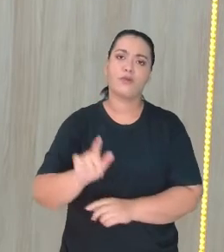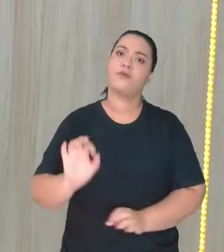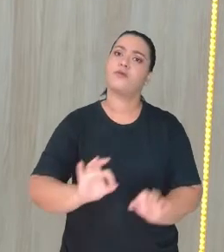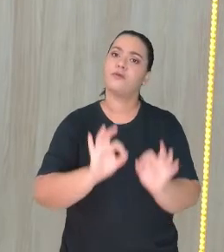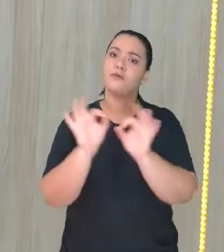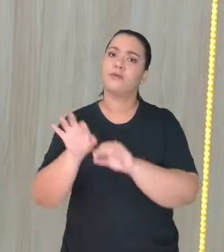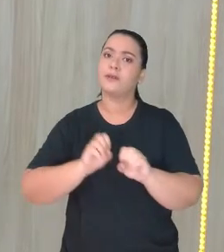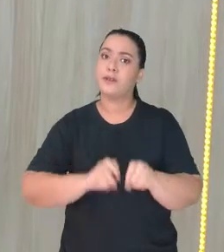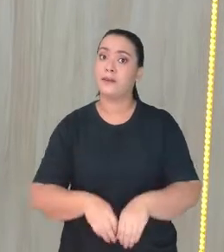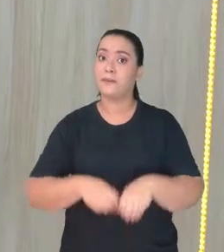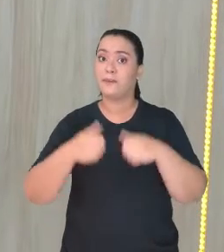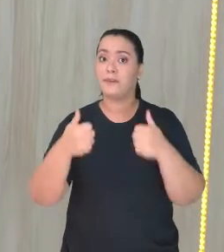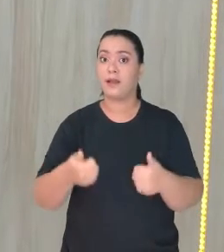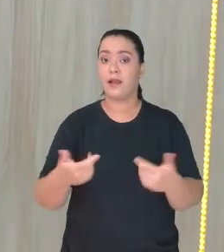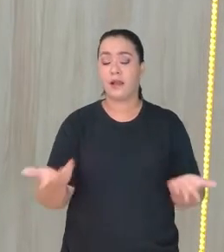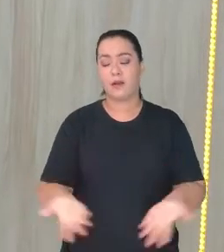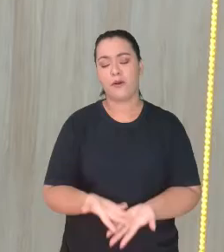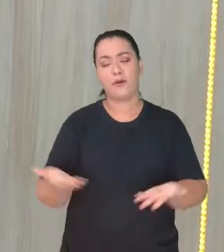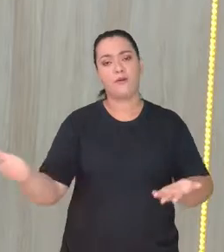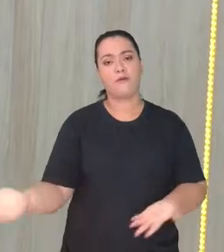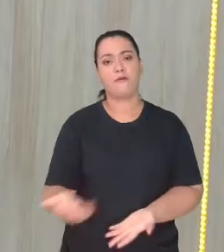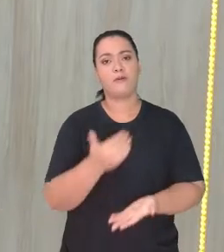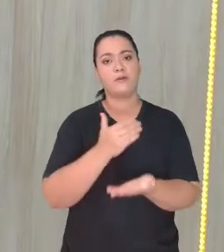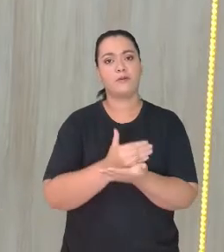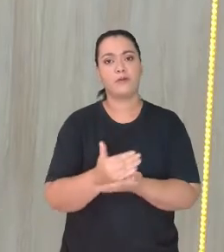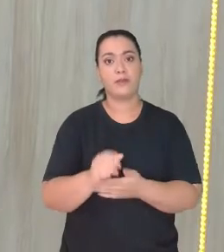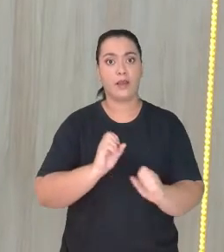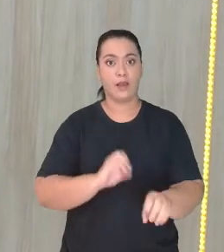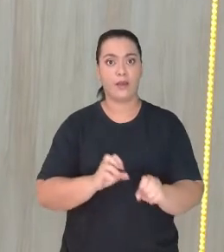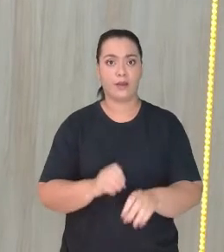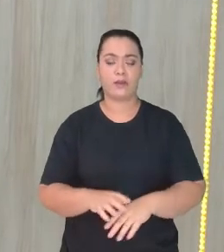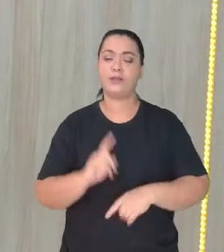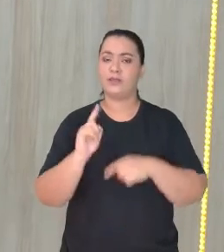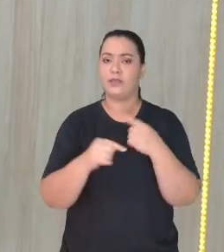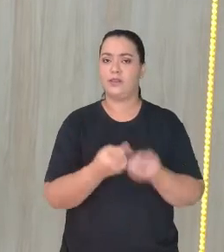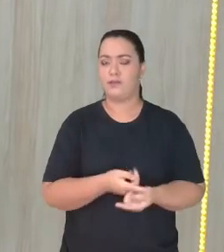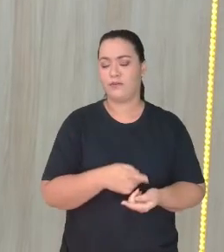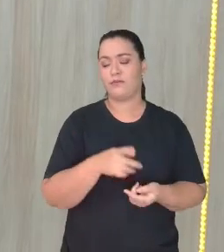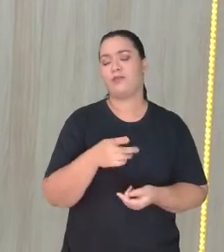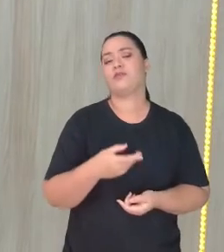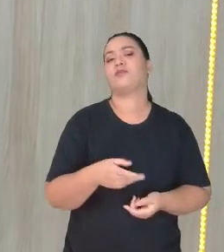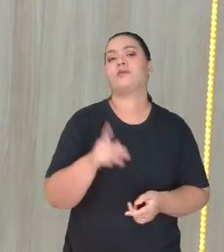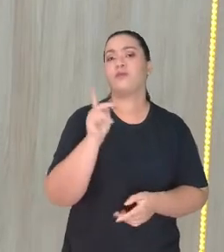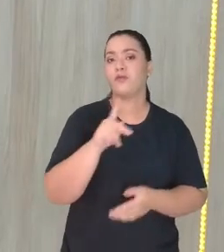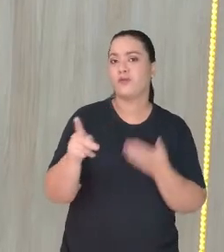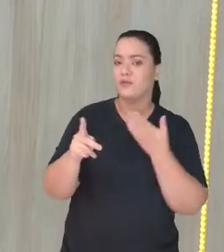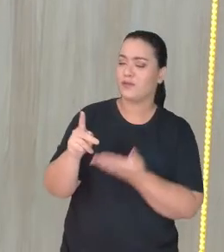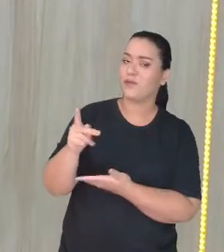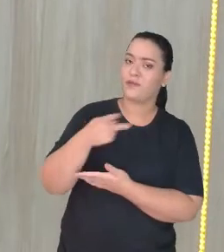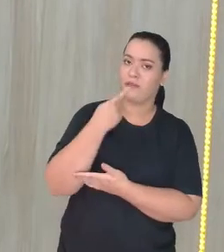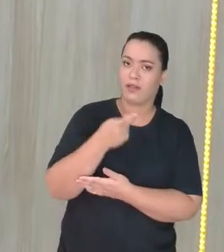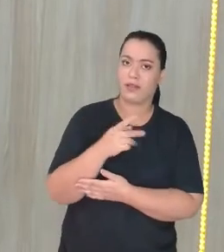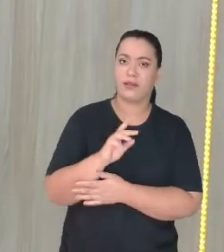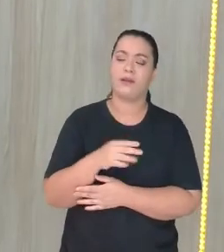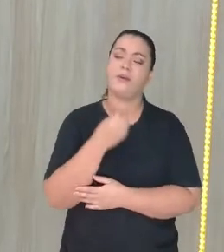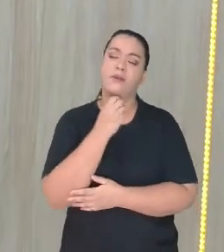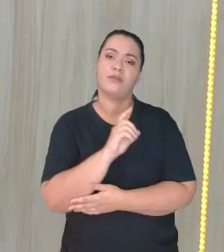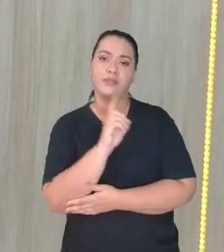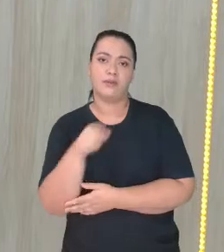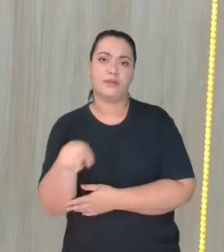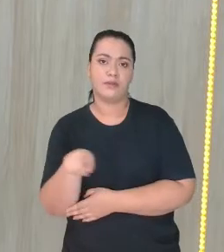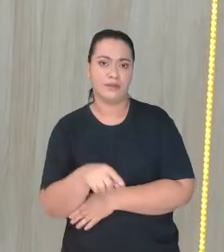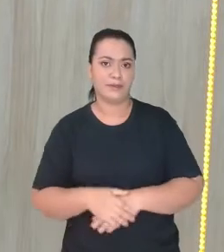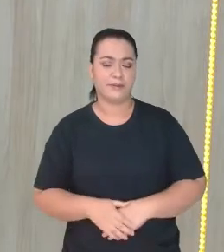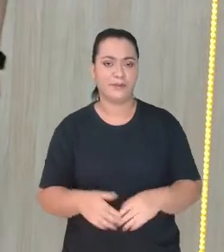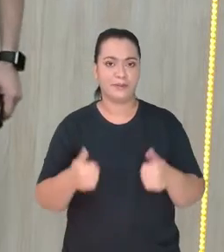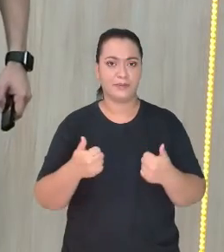aulas. Belezinha? Vamos começar a nossa aula de hoje. Já já eu passo a palavra para Ricardinho, para ele dar o bom dia aí para vocês.